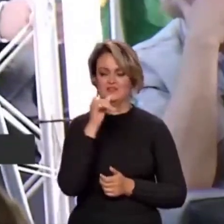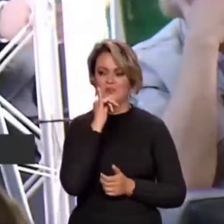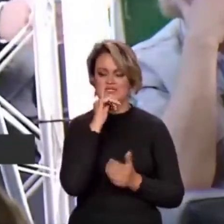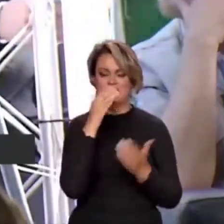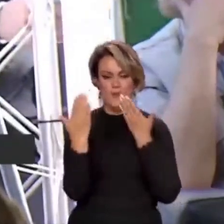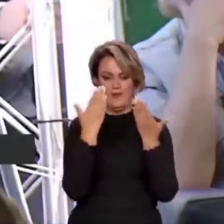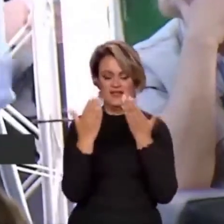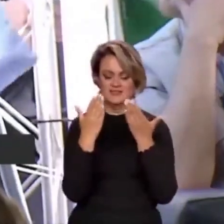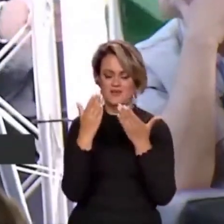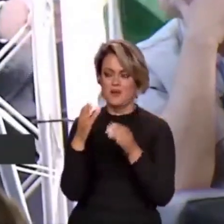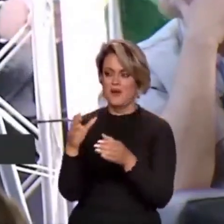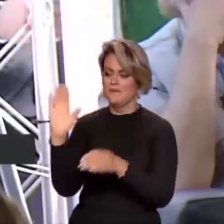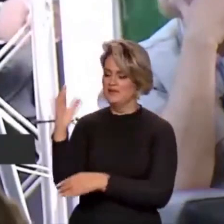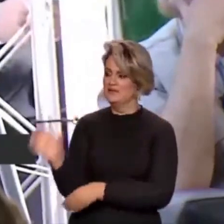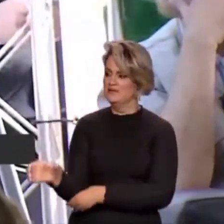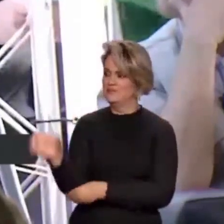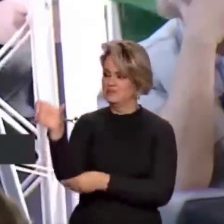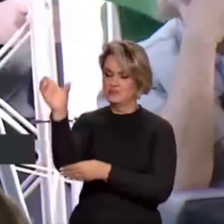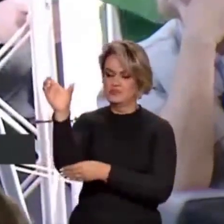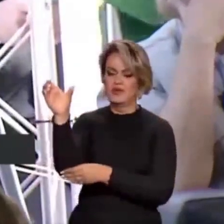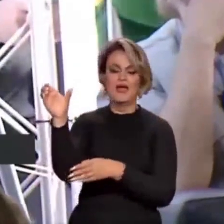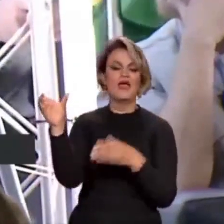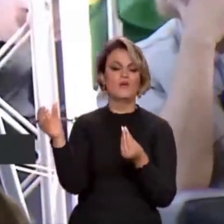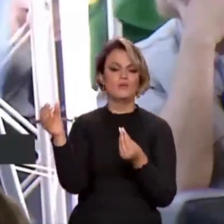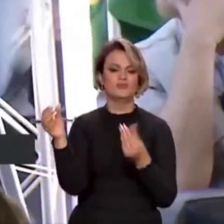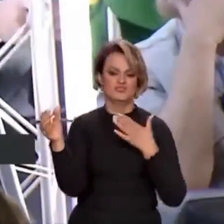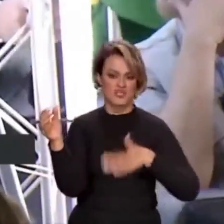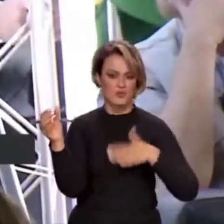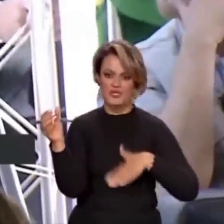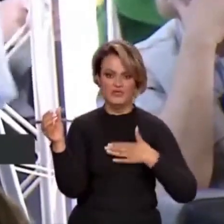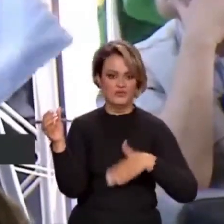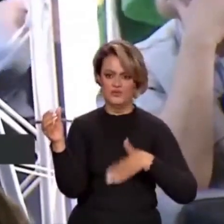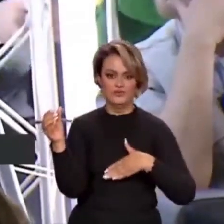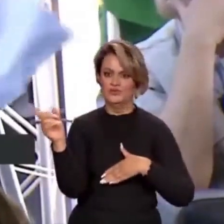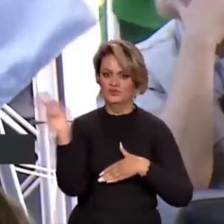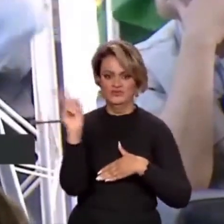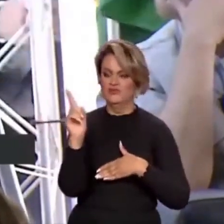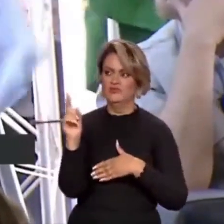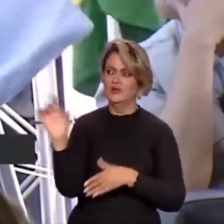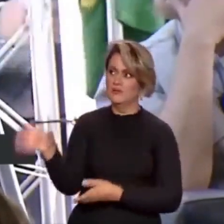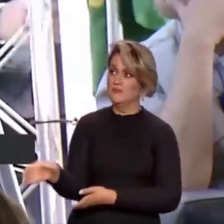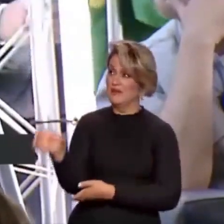sossego. Quanto mais fortes são os frutos, mais fortes são as árvores.